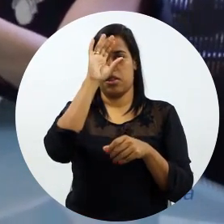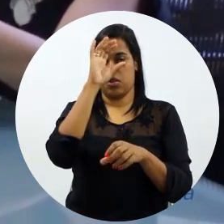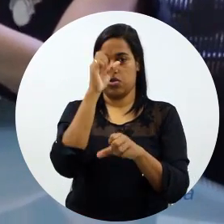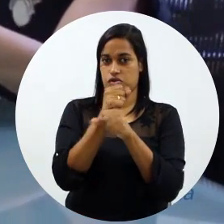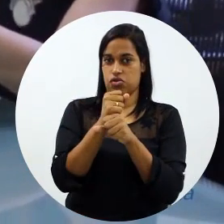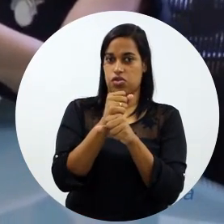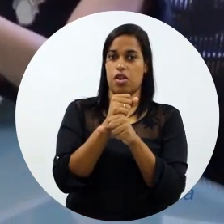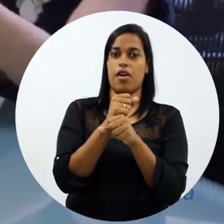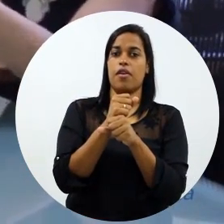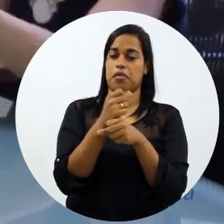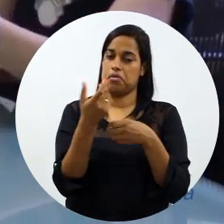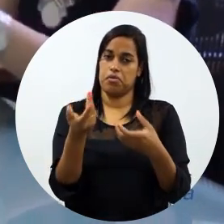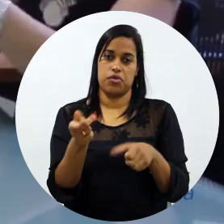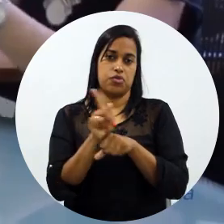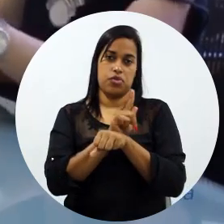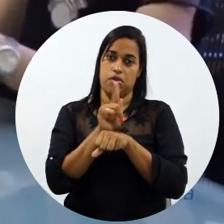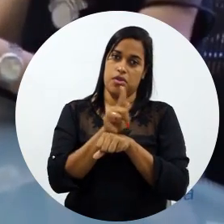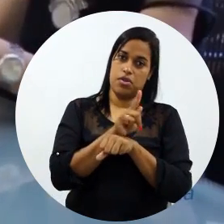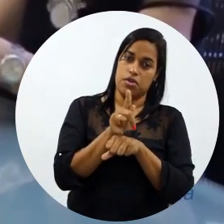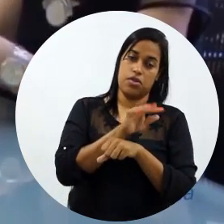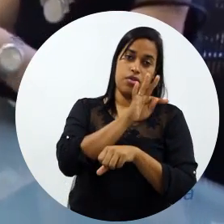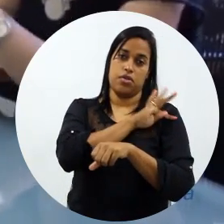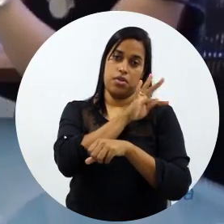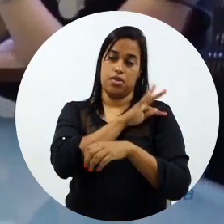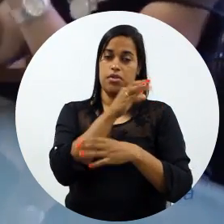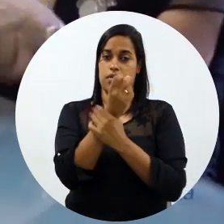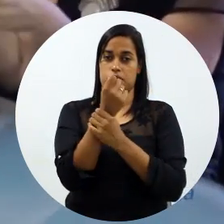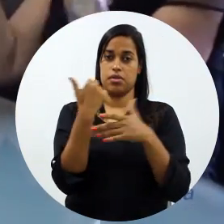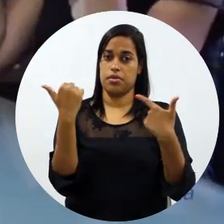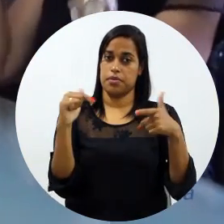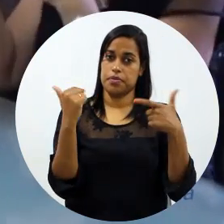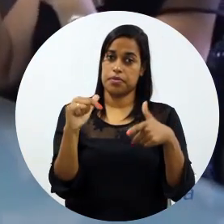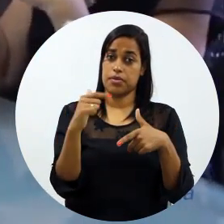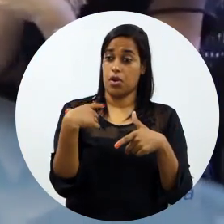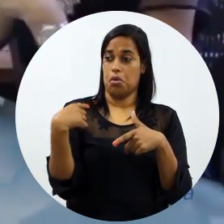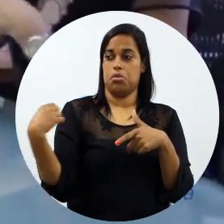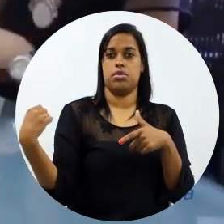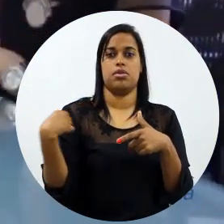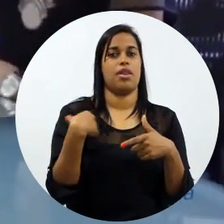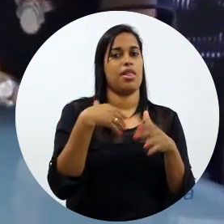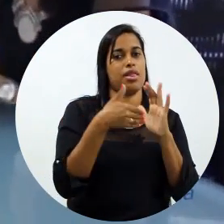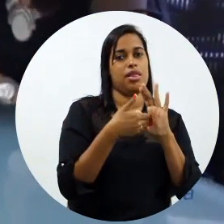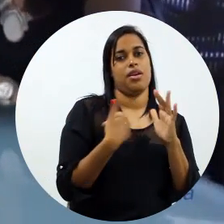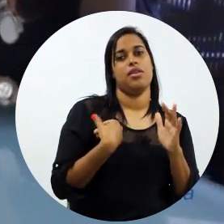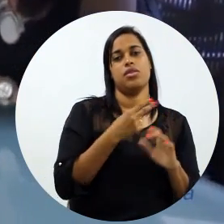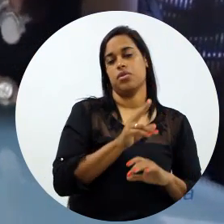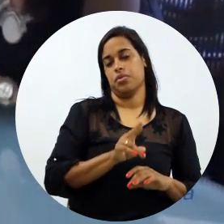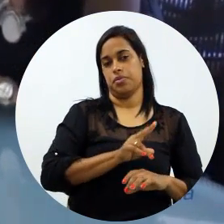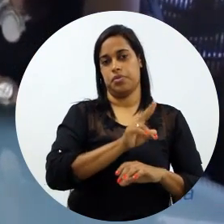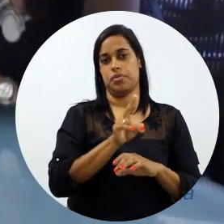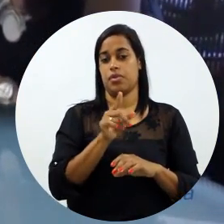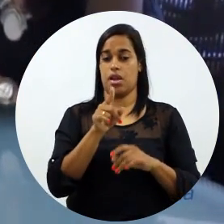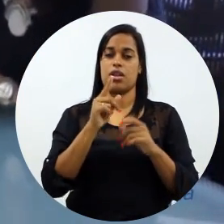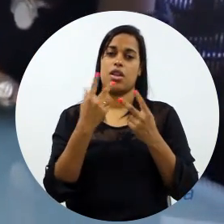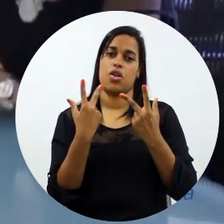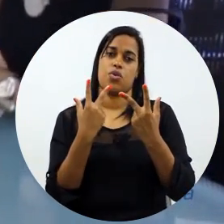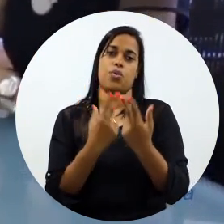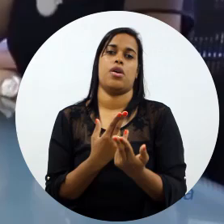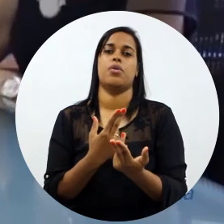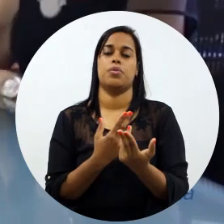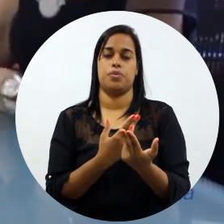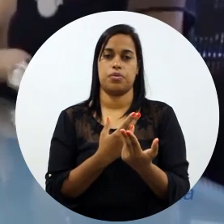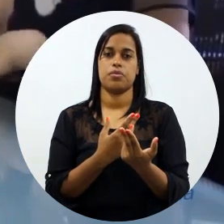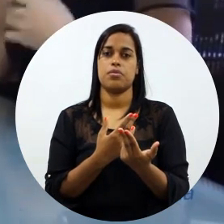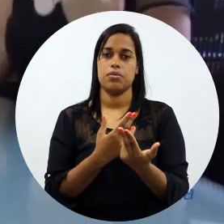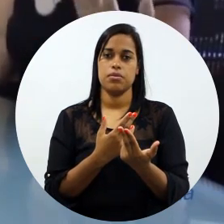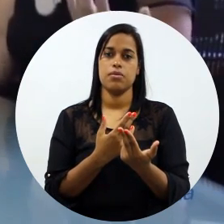está na frente de uma pessoa, do chefe ou do técnico. Sim. E depois tira. E ele disse que era exatamente isso que ele fazia. Sendo